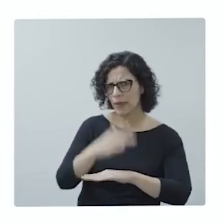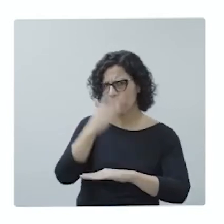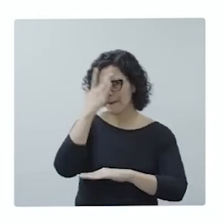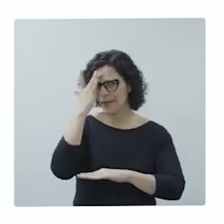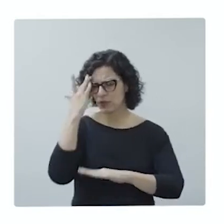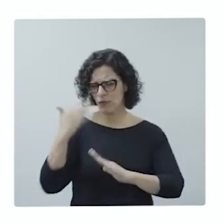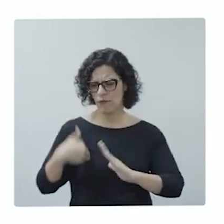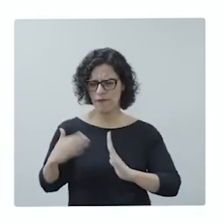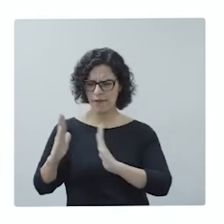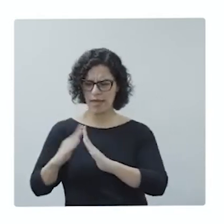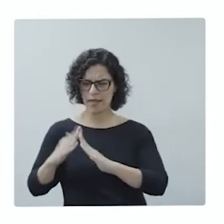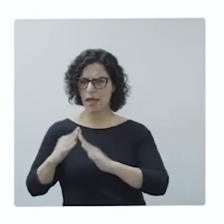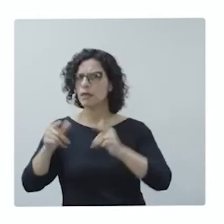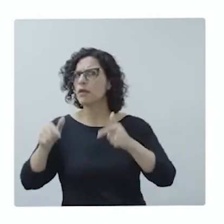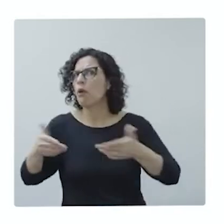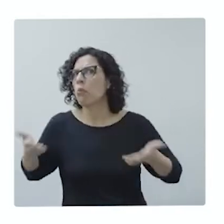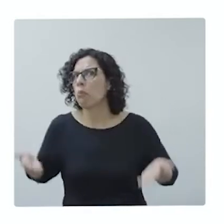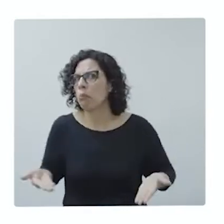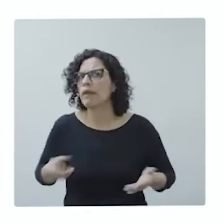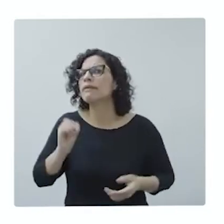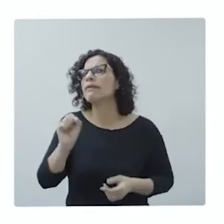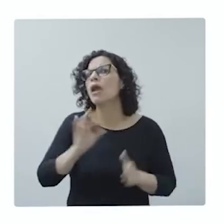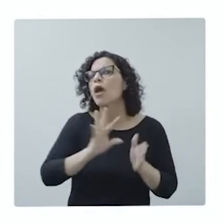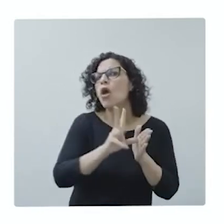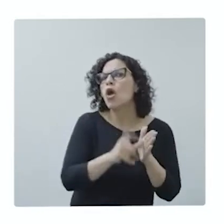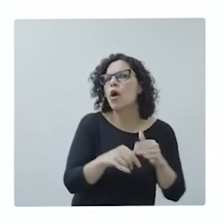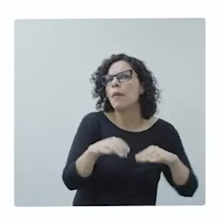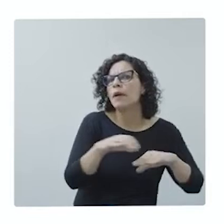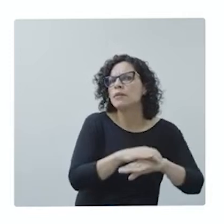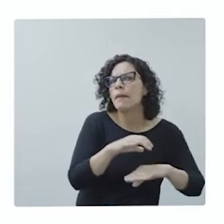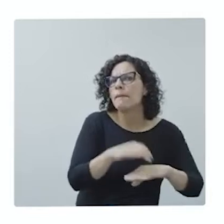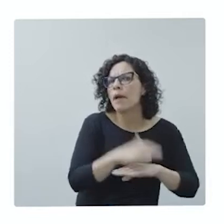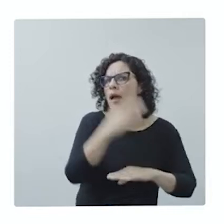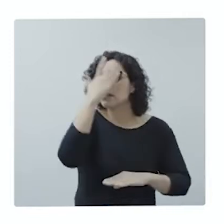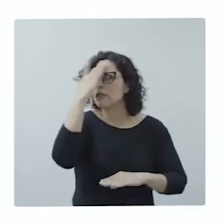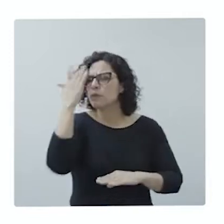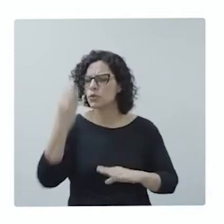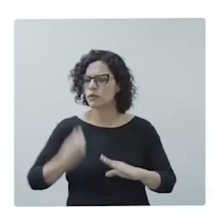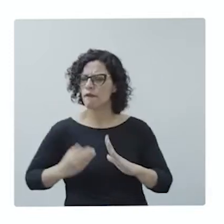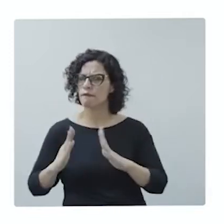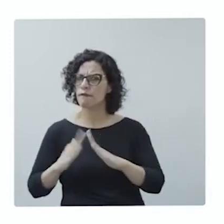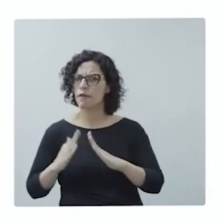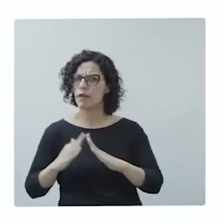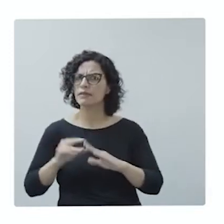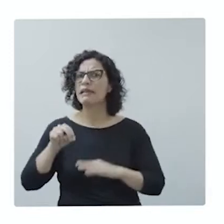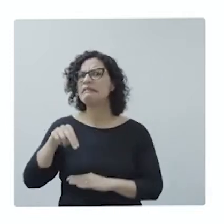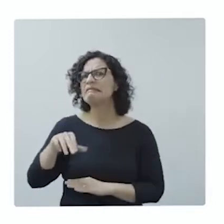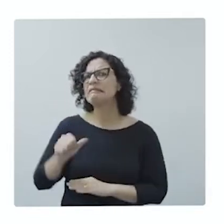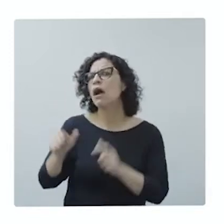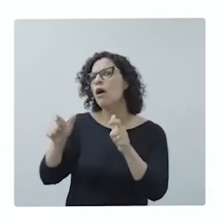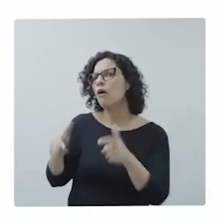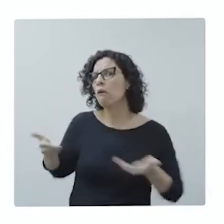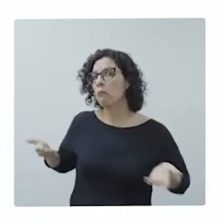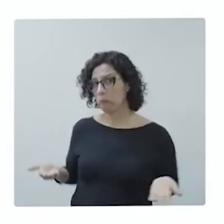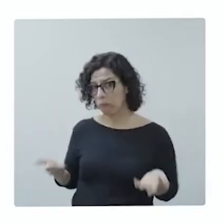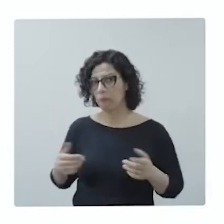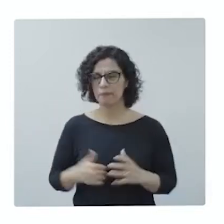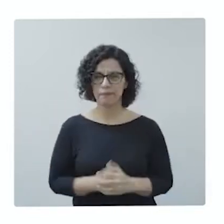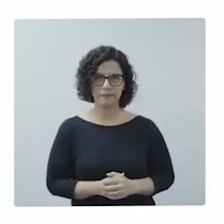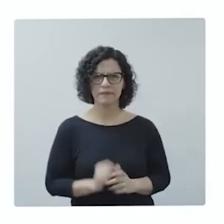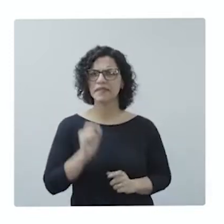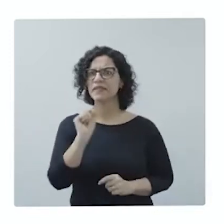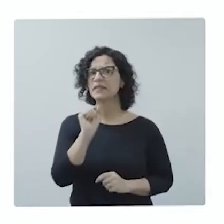na... Quem será que rouba calçados de moradores? E na?